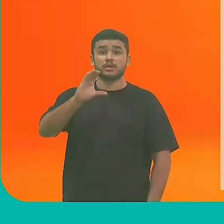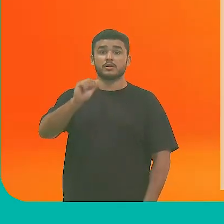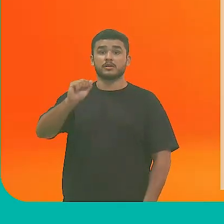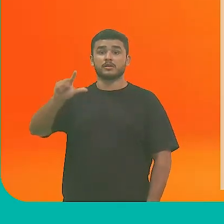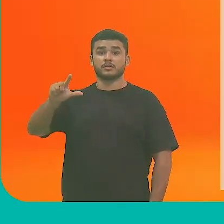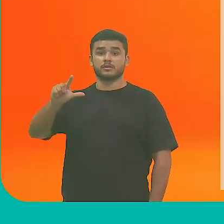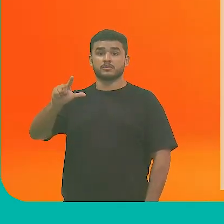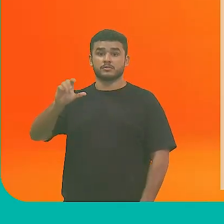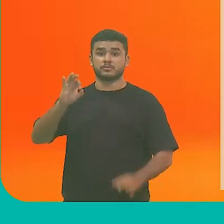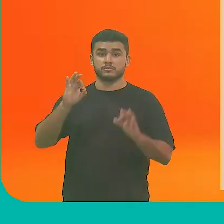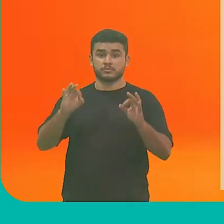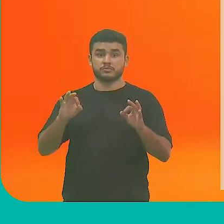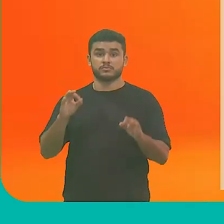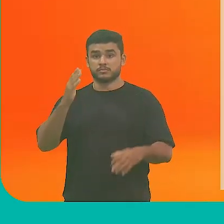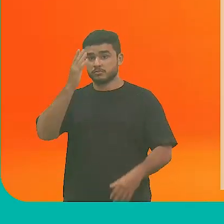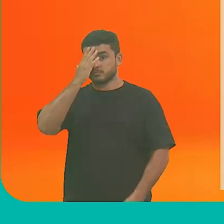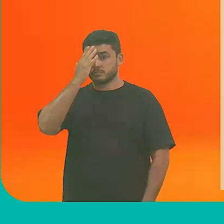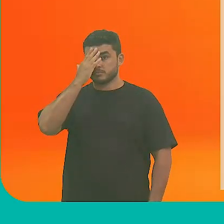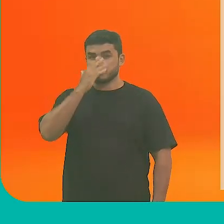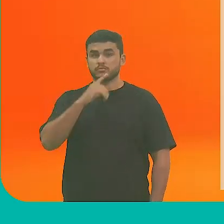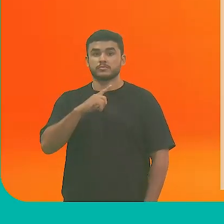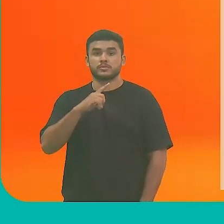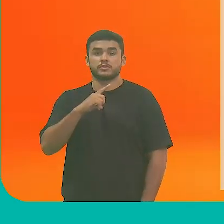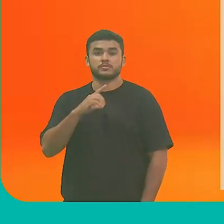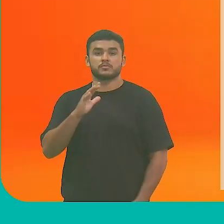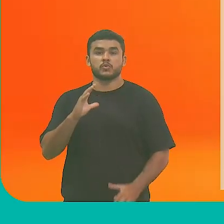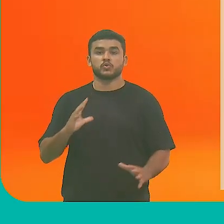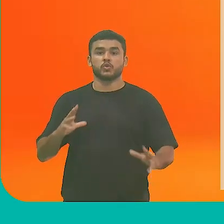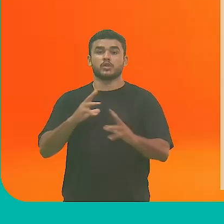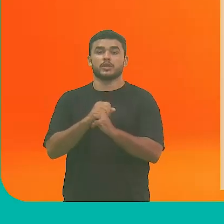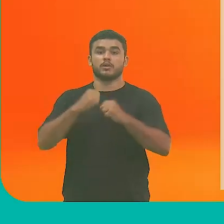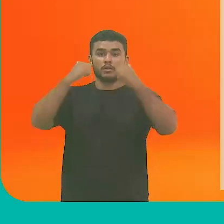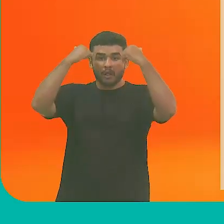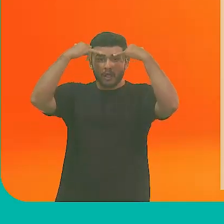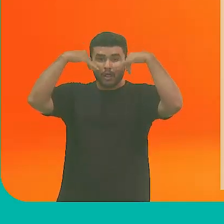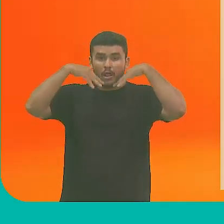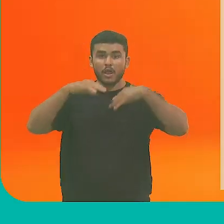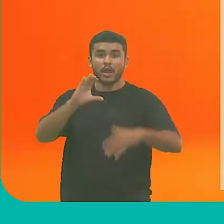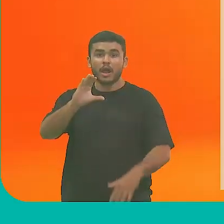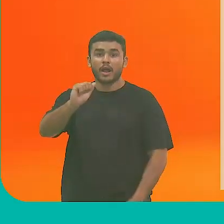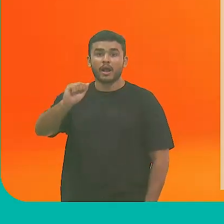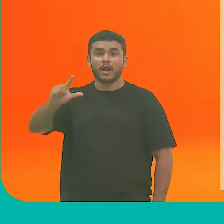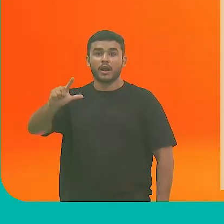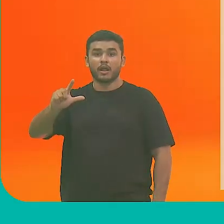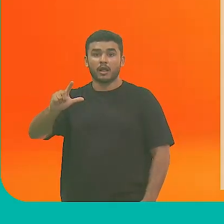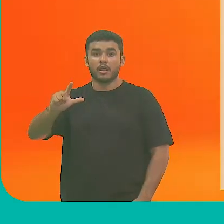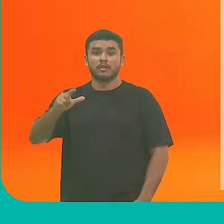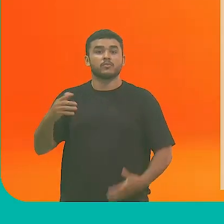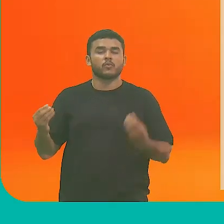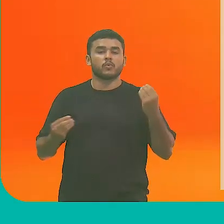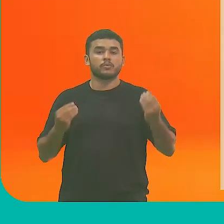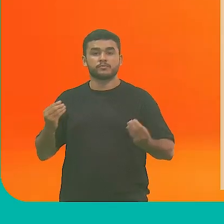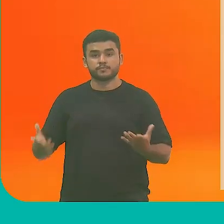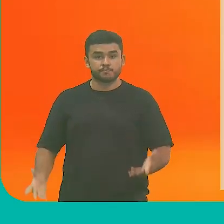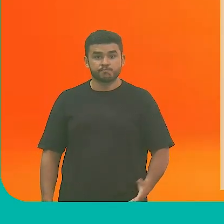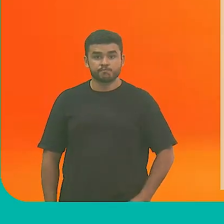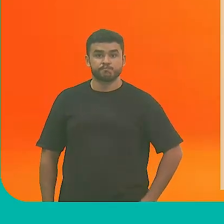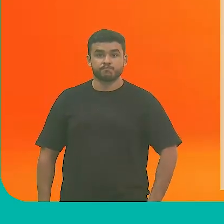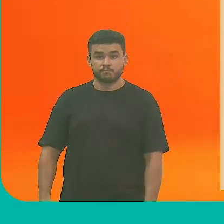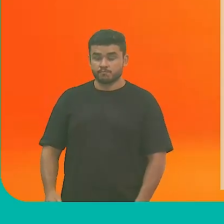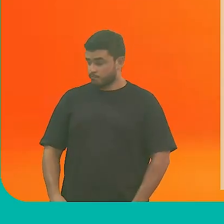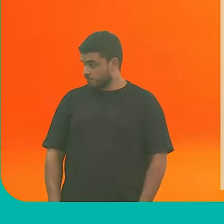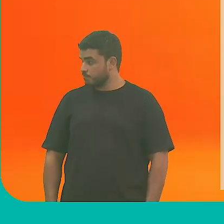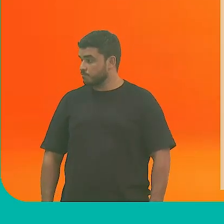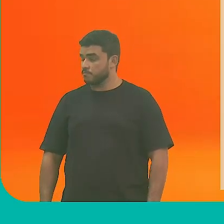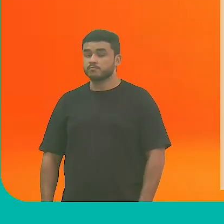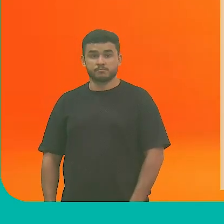calorias dessa pessoa durante as atividades desenvolvidas é Então ele quer saber qual é o gráfico da